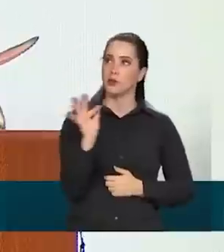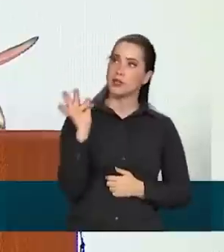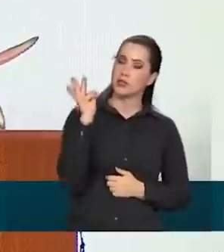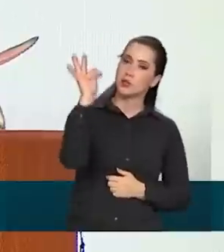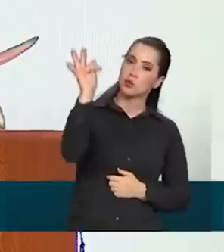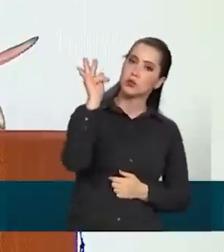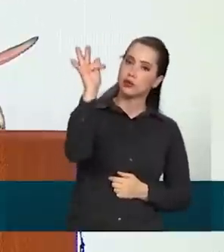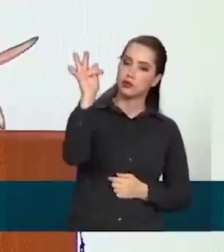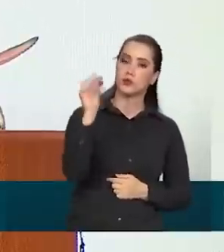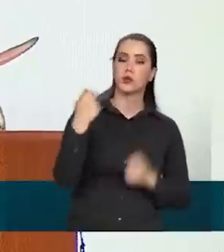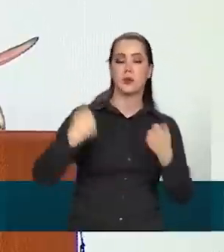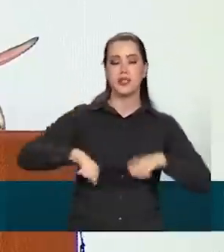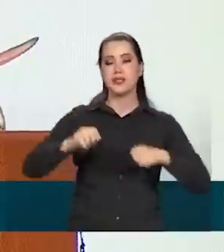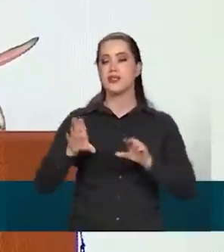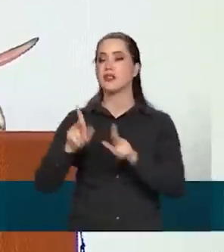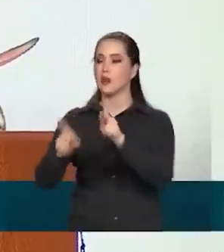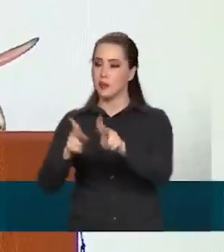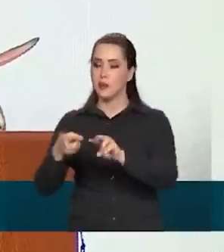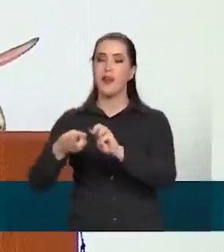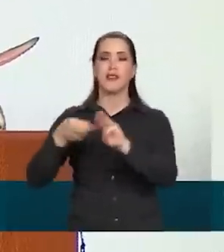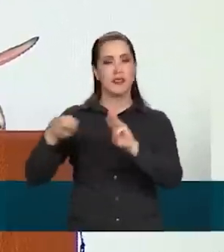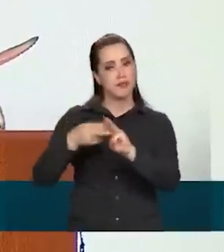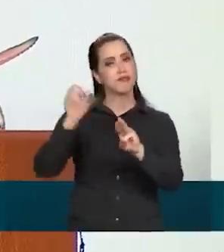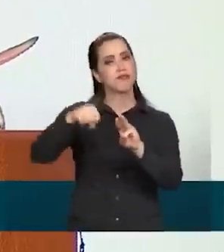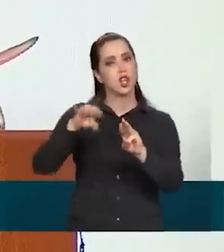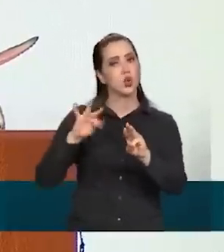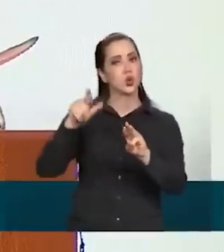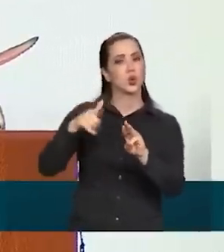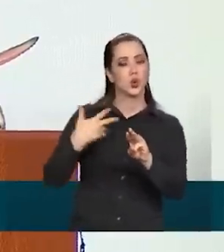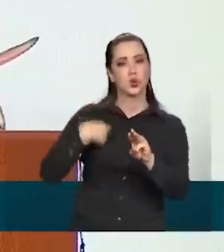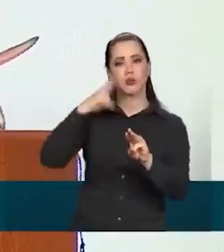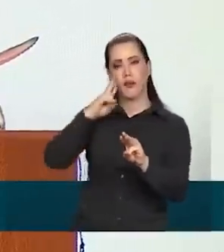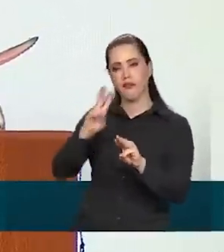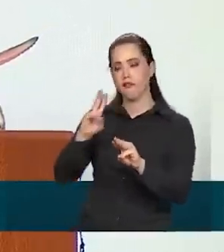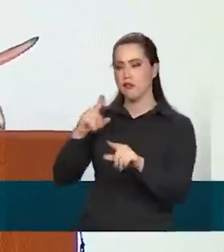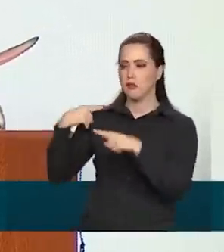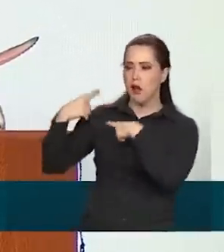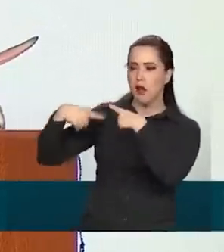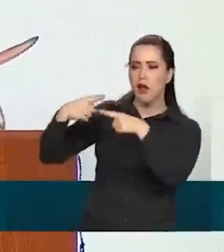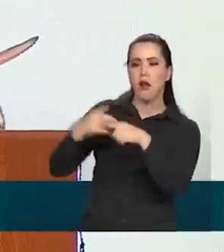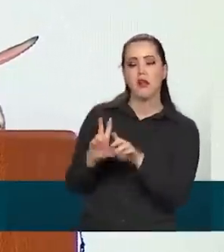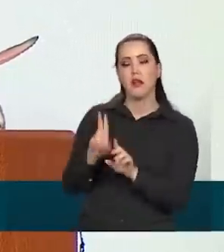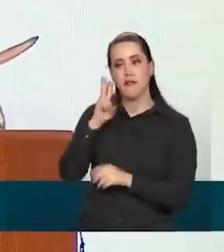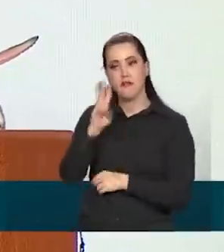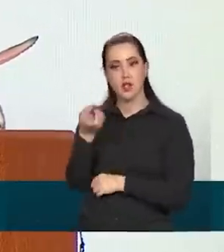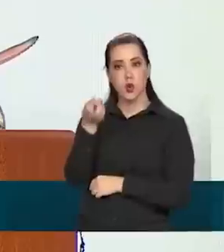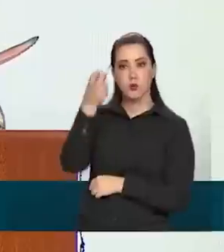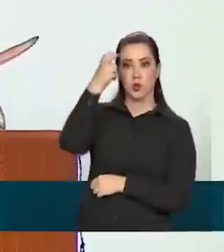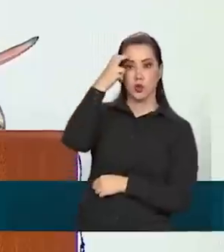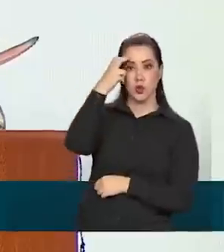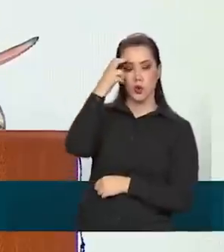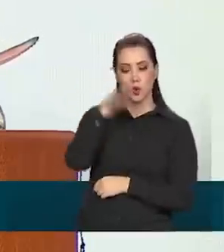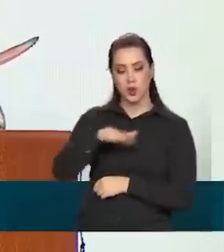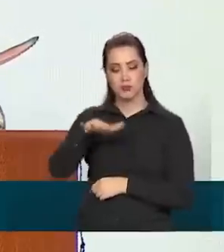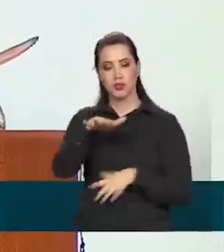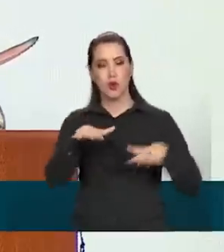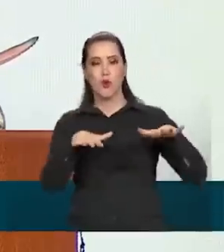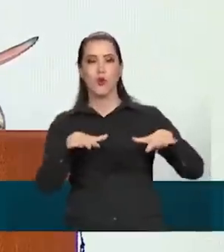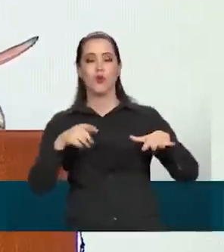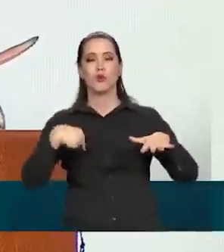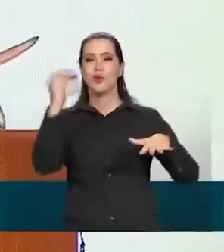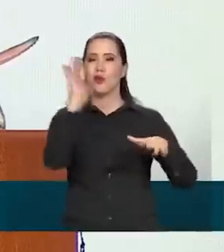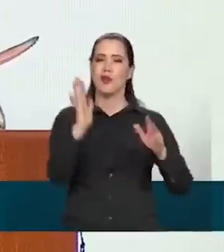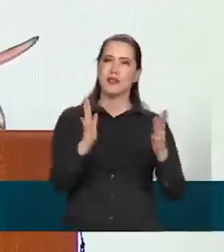precisa dos povos indígenas. Tudo que tradicionalmente é chamado de cultura entre os brasileiros e